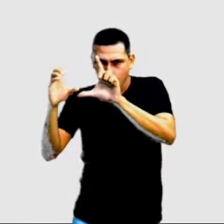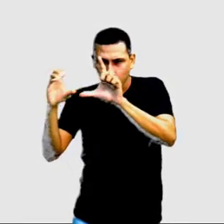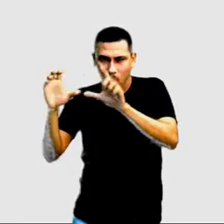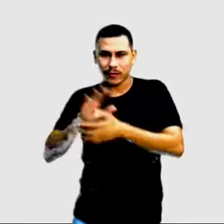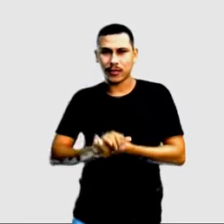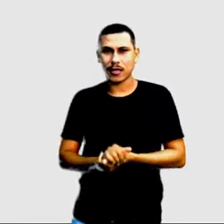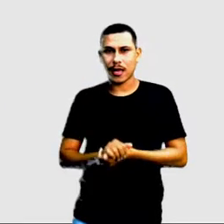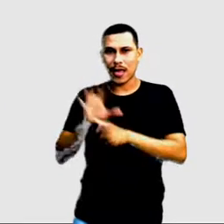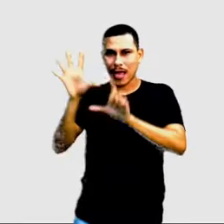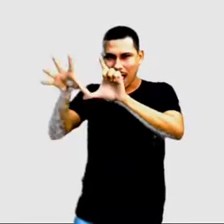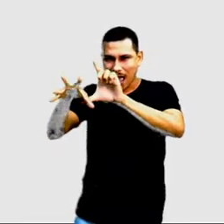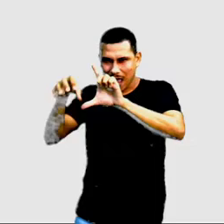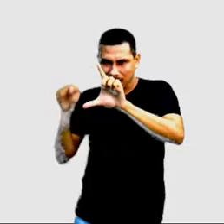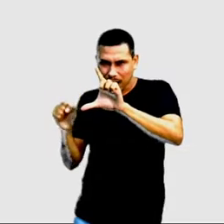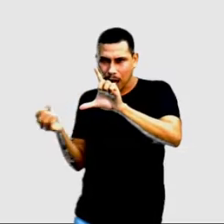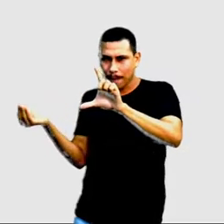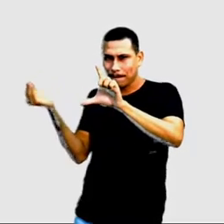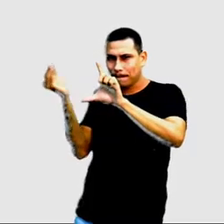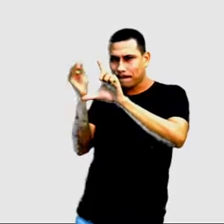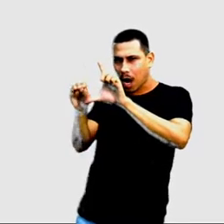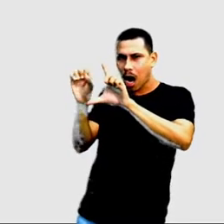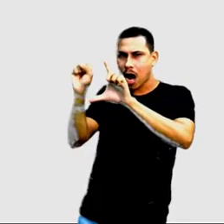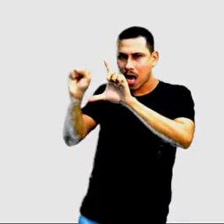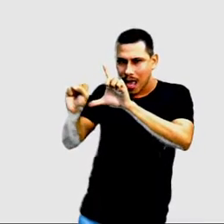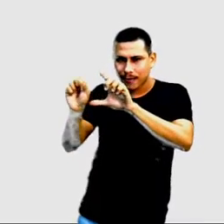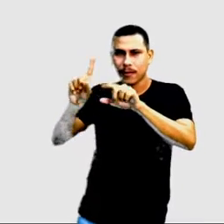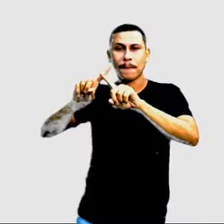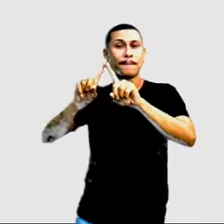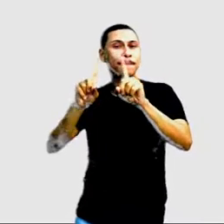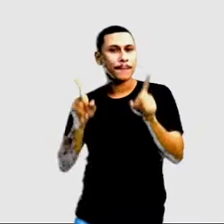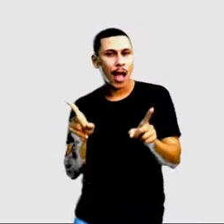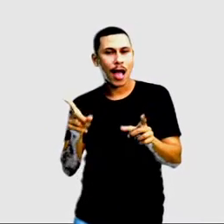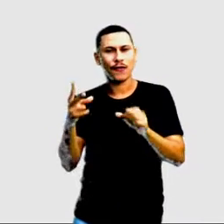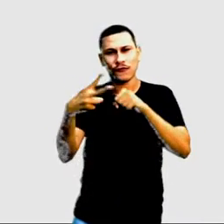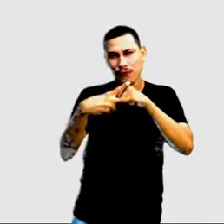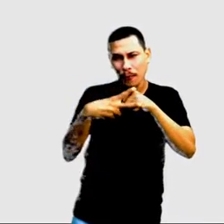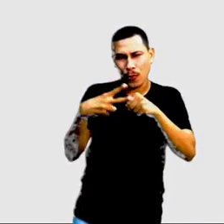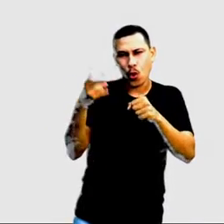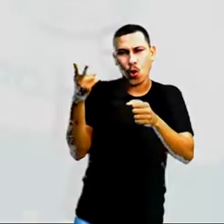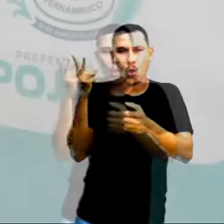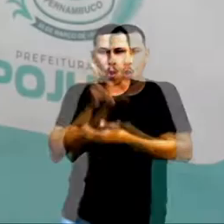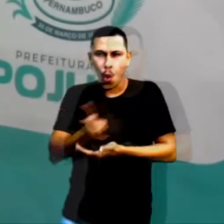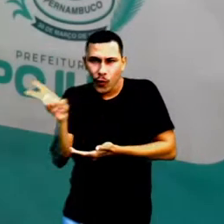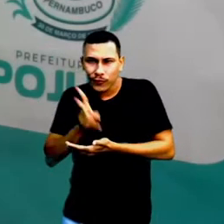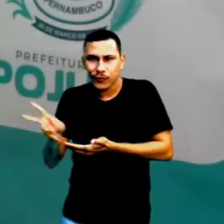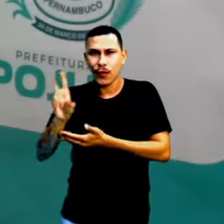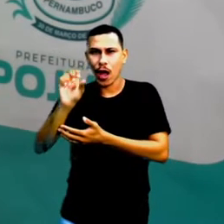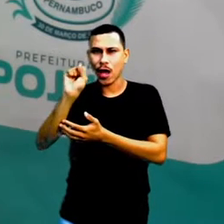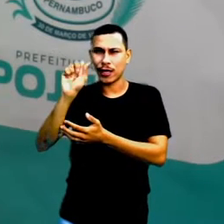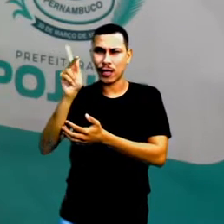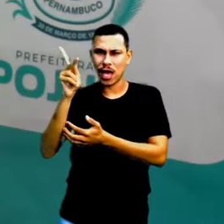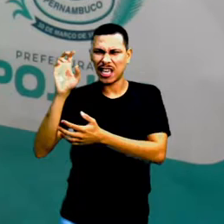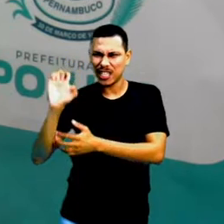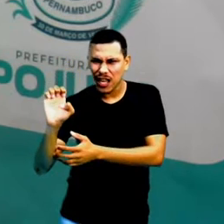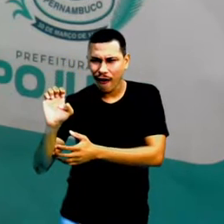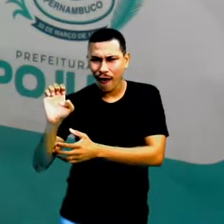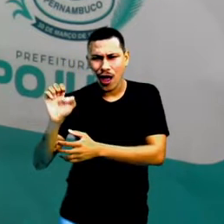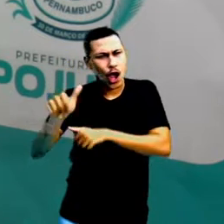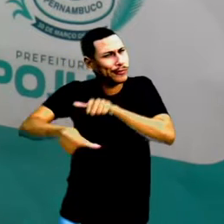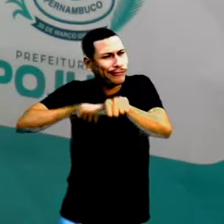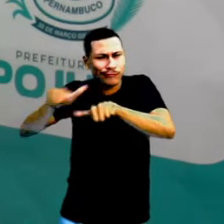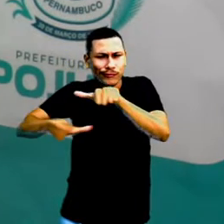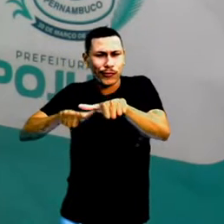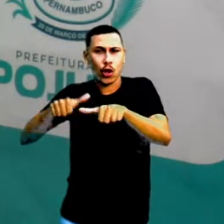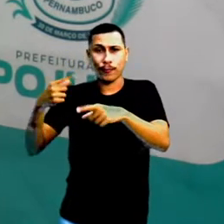coloca IES. Mas aqui o verbo continuou depois da terceira pessoa do singular, she, e não modificou em nada. Por